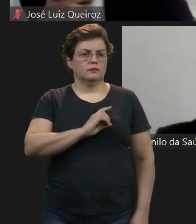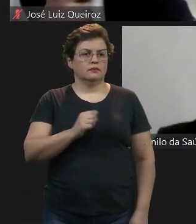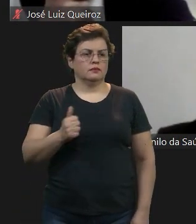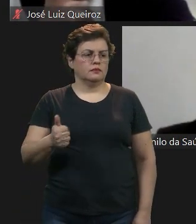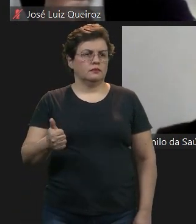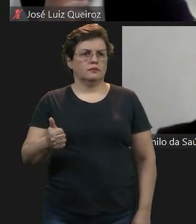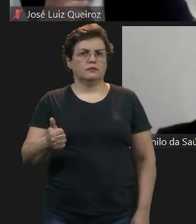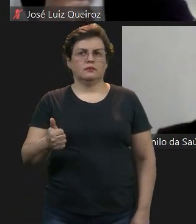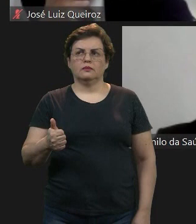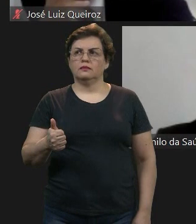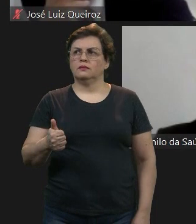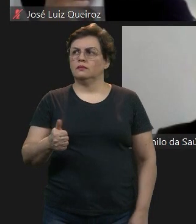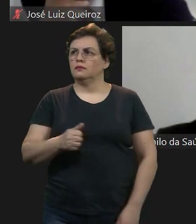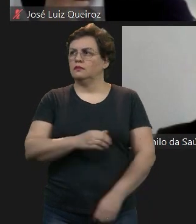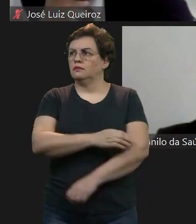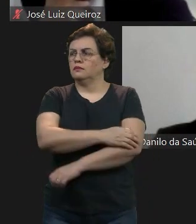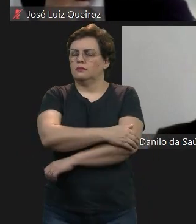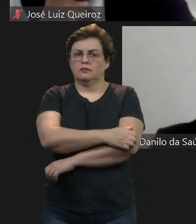Damasceno. Sim.